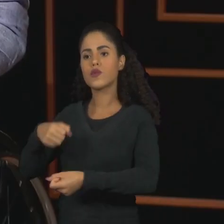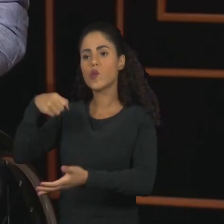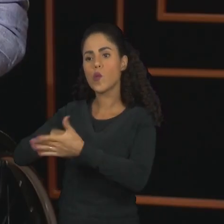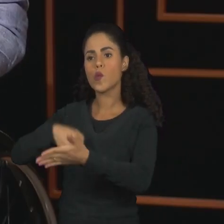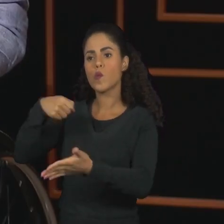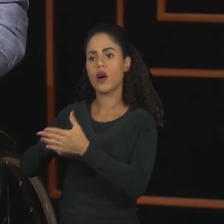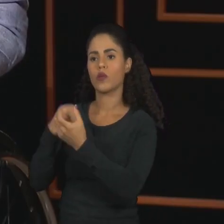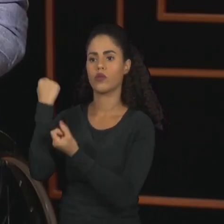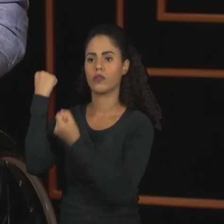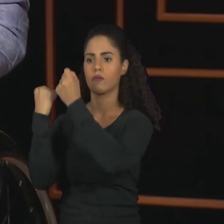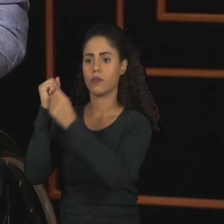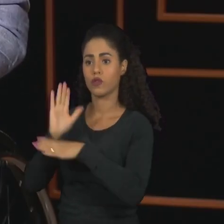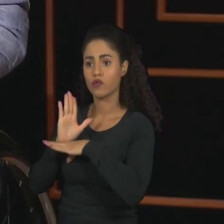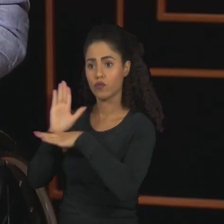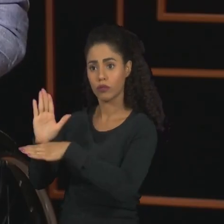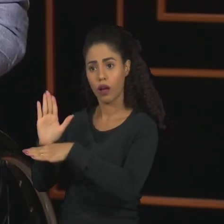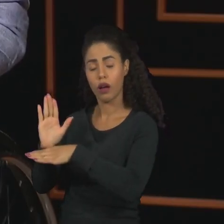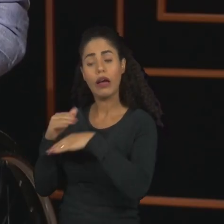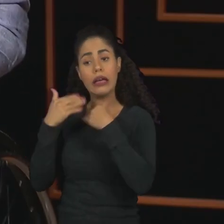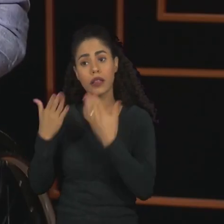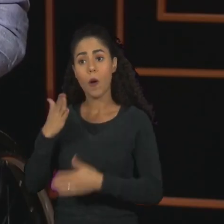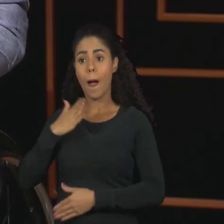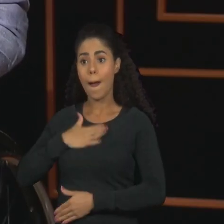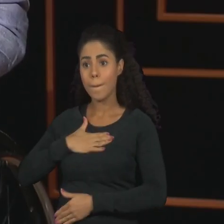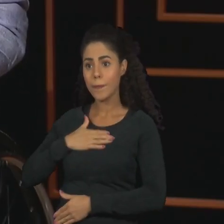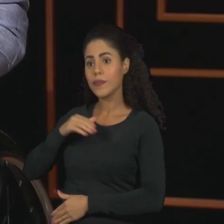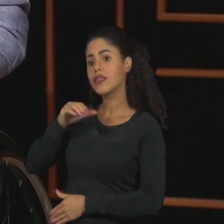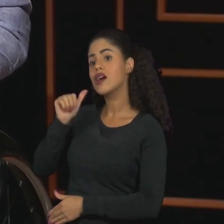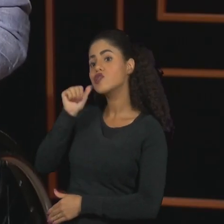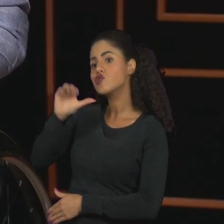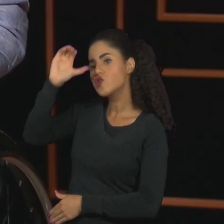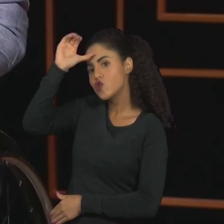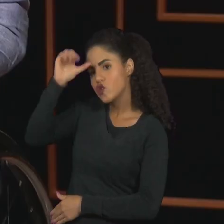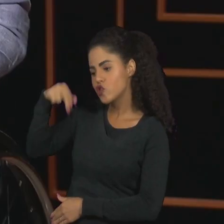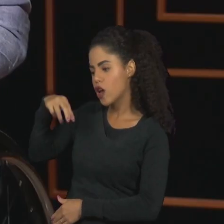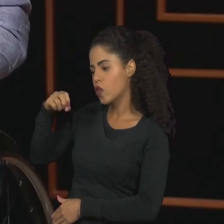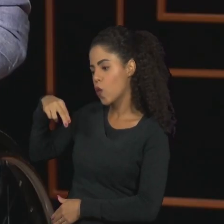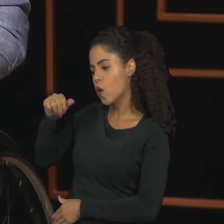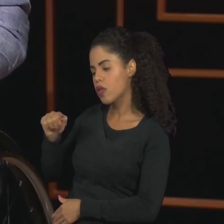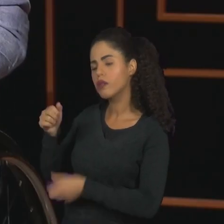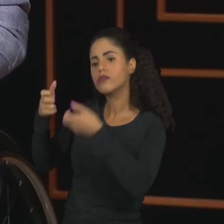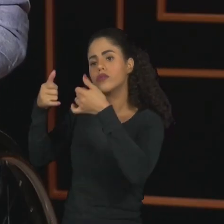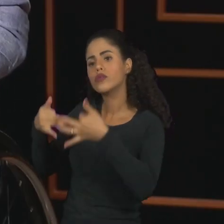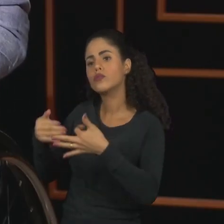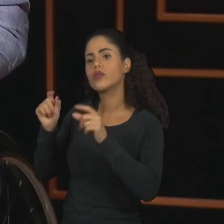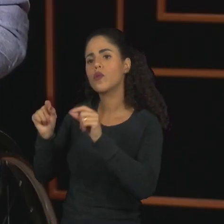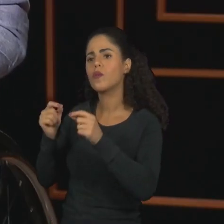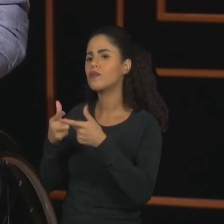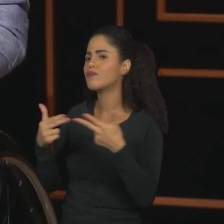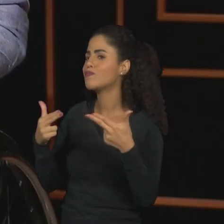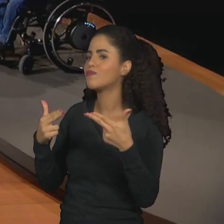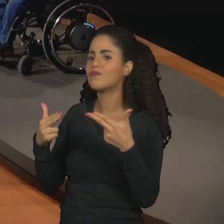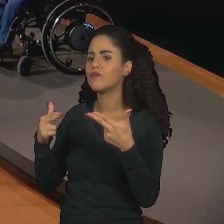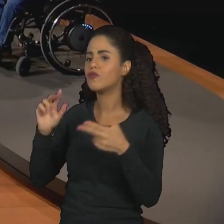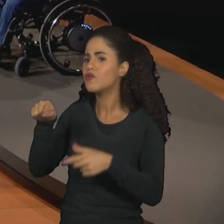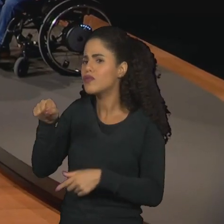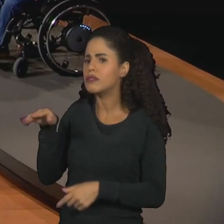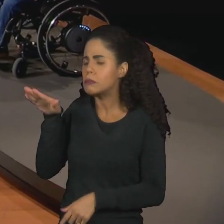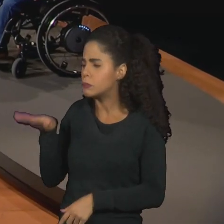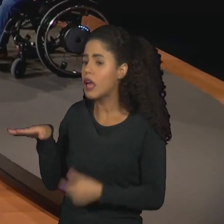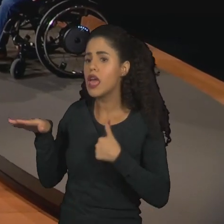né? Então, a minha nona meio que falou isso É incrível com essas coisas, quando você é